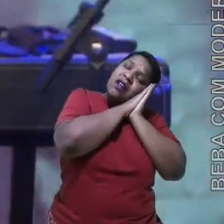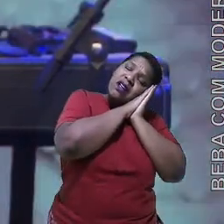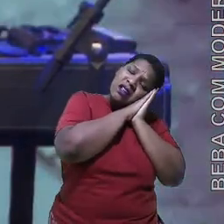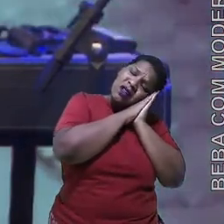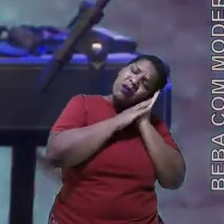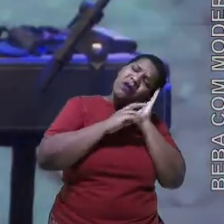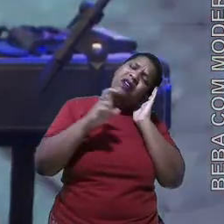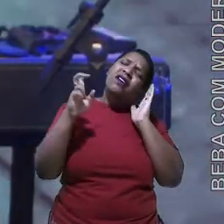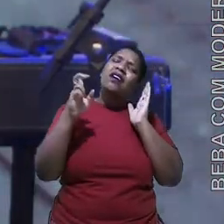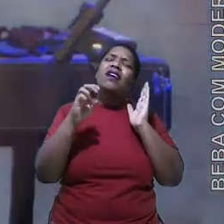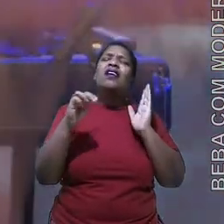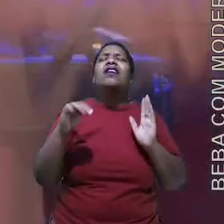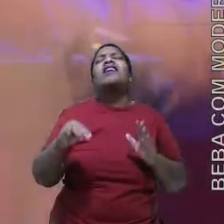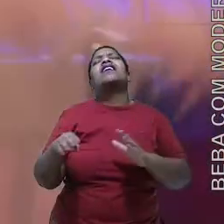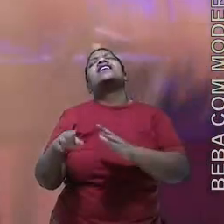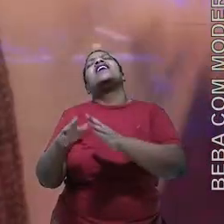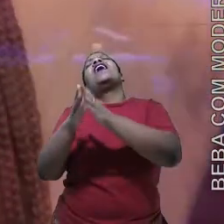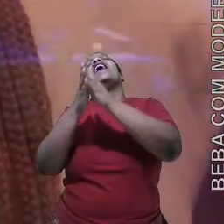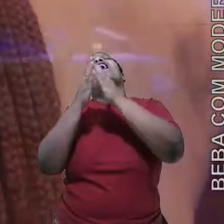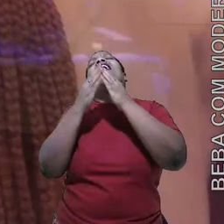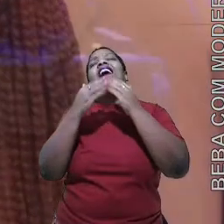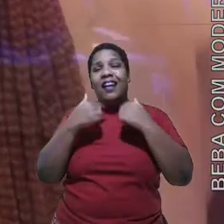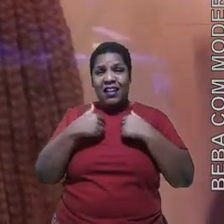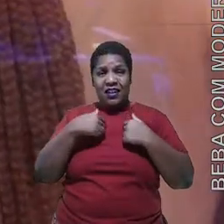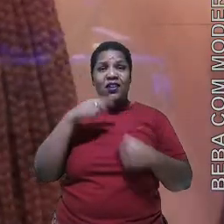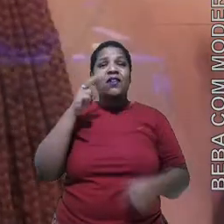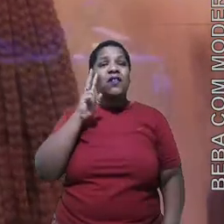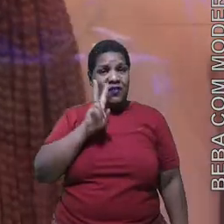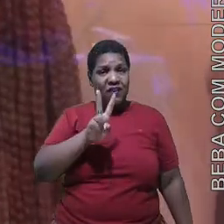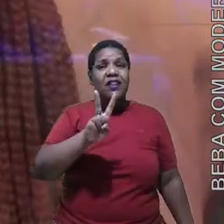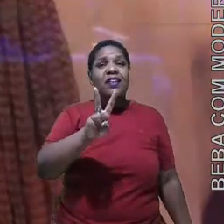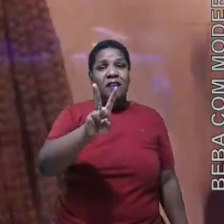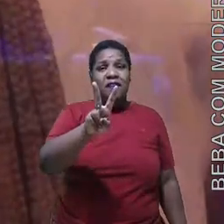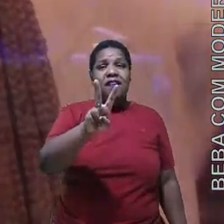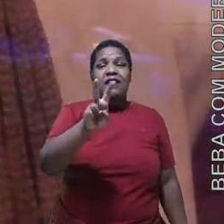cinco minutos eu de